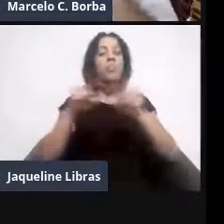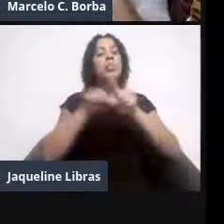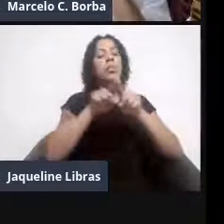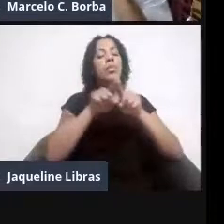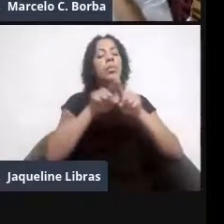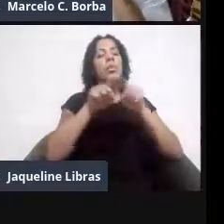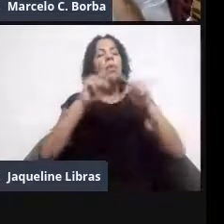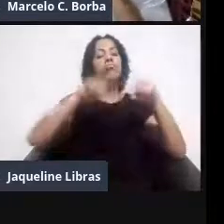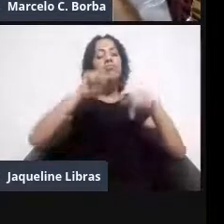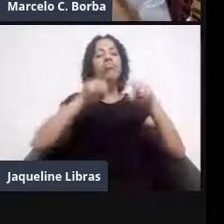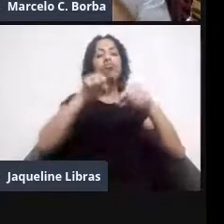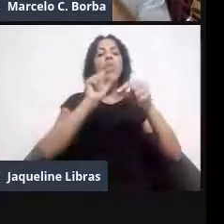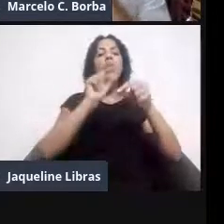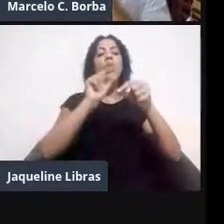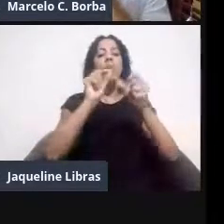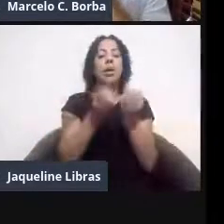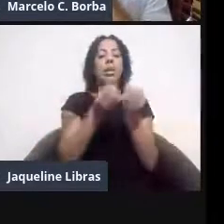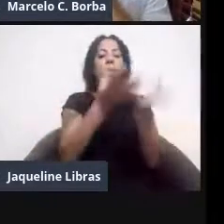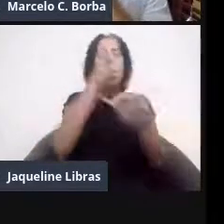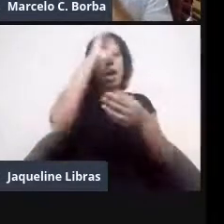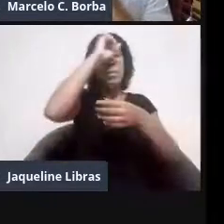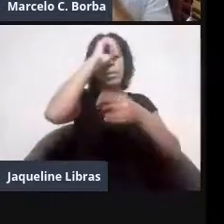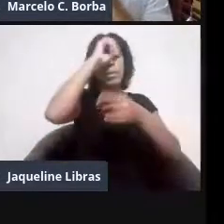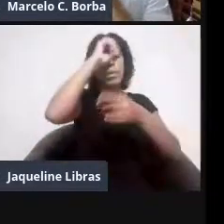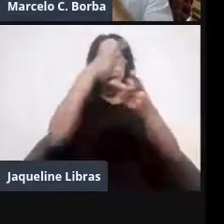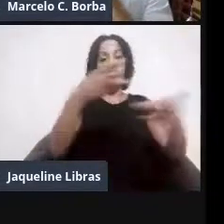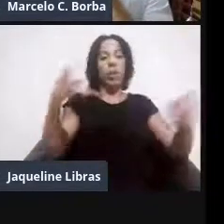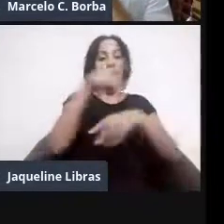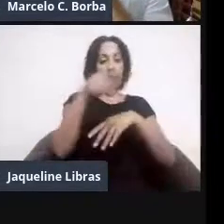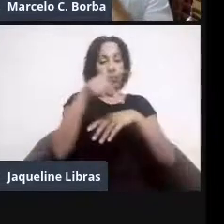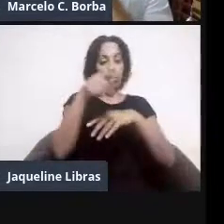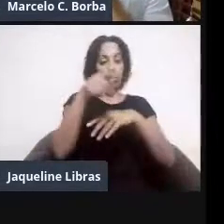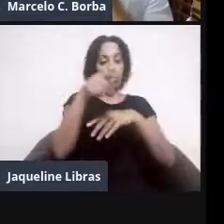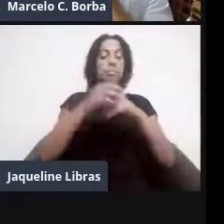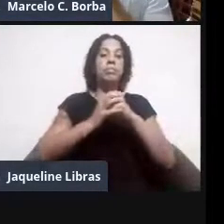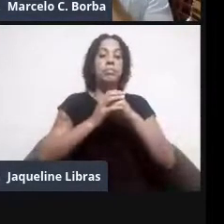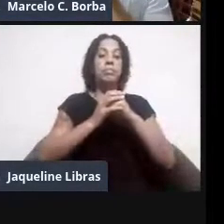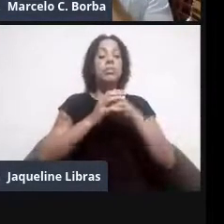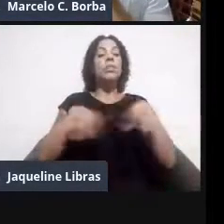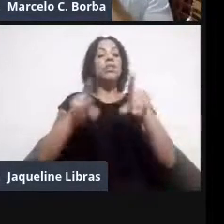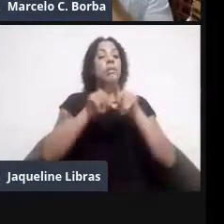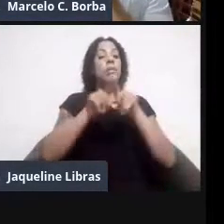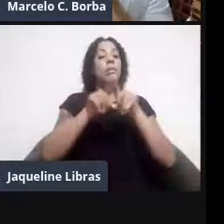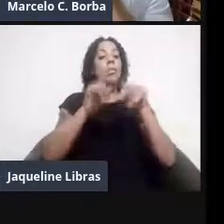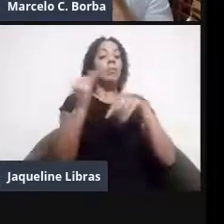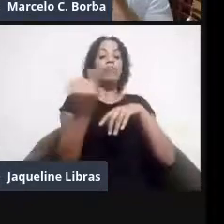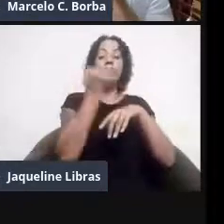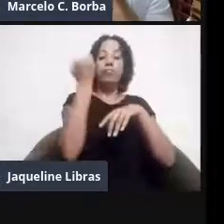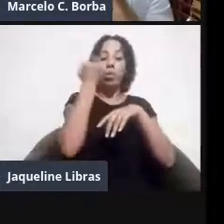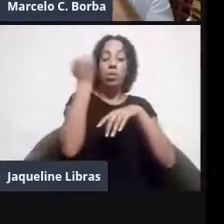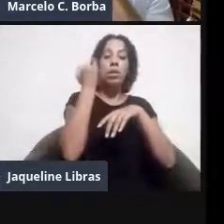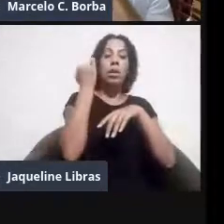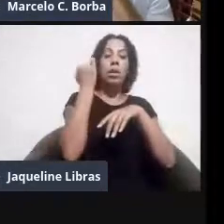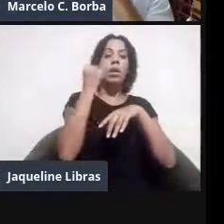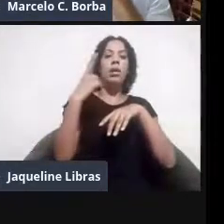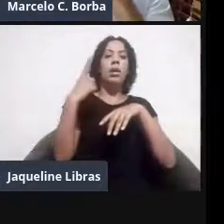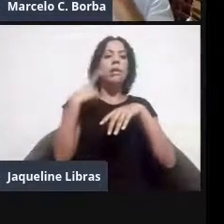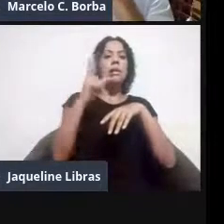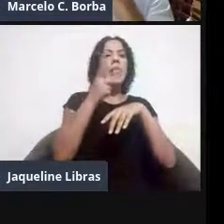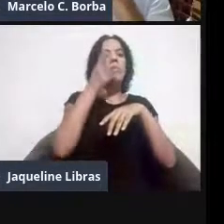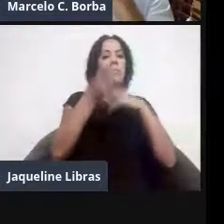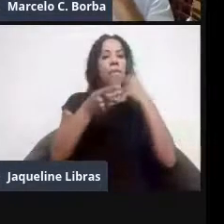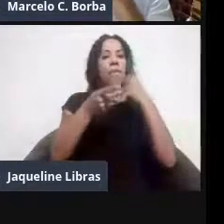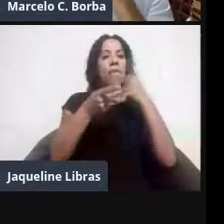para proporcionar a aprendizagem dos professores. E um importante ponto que tem se colocado